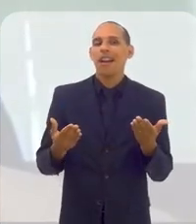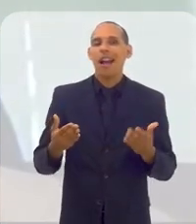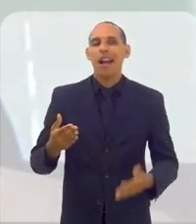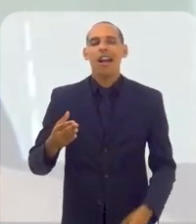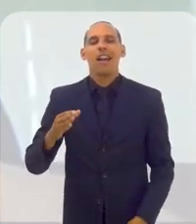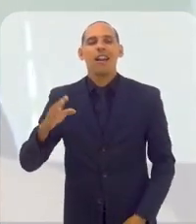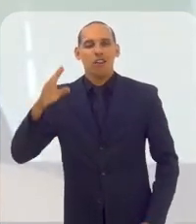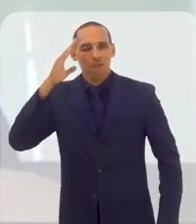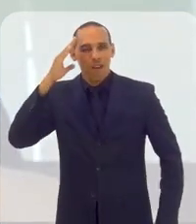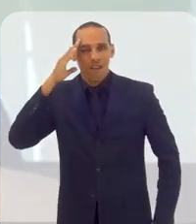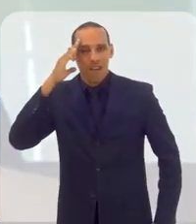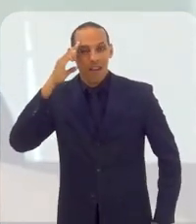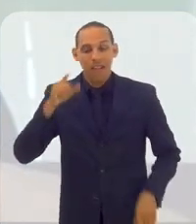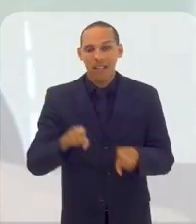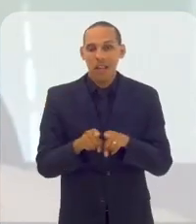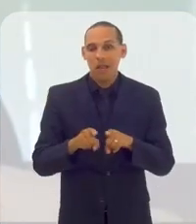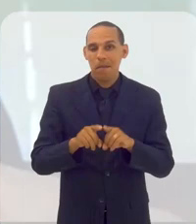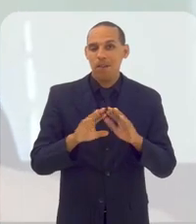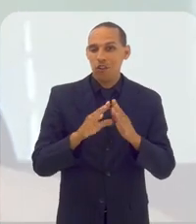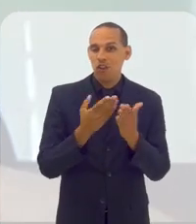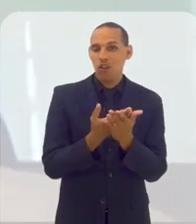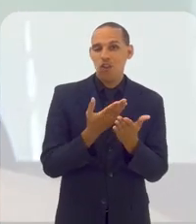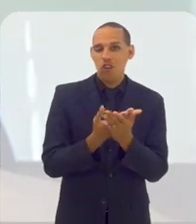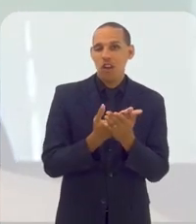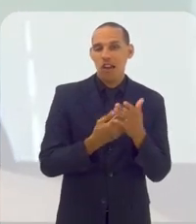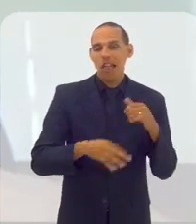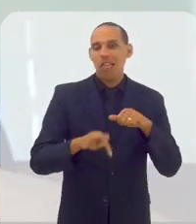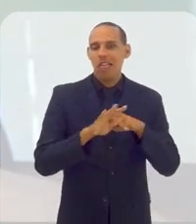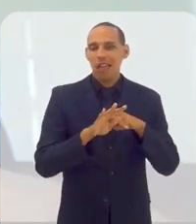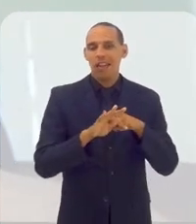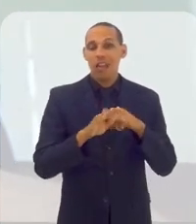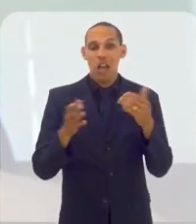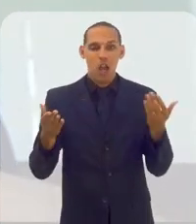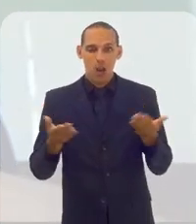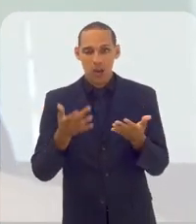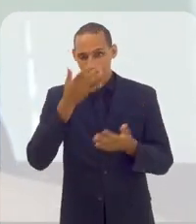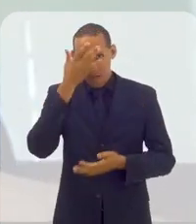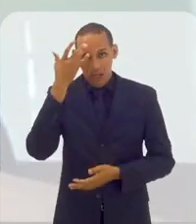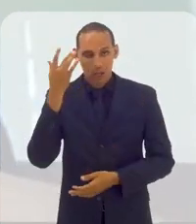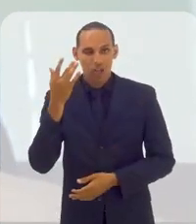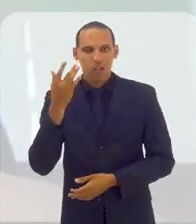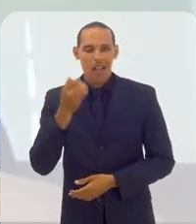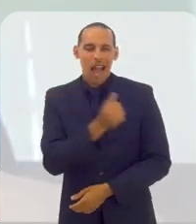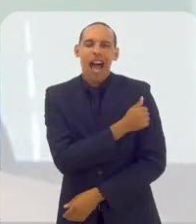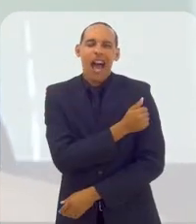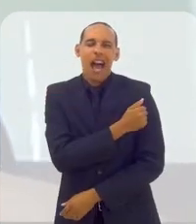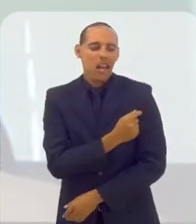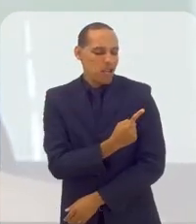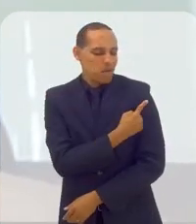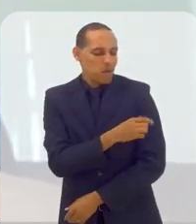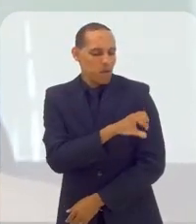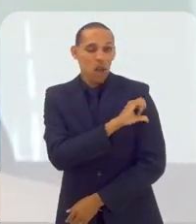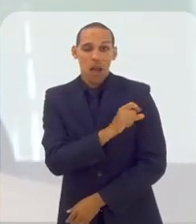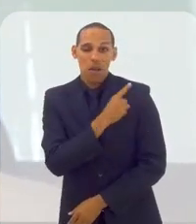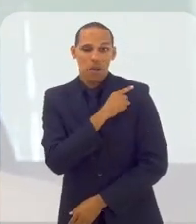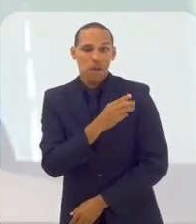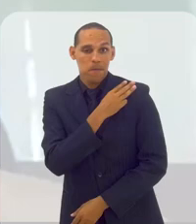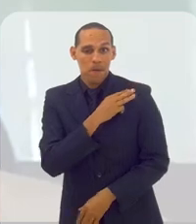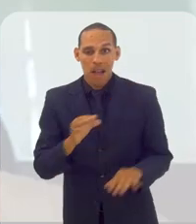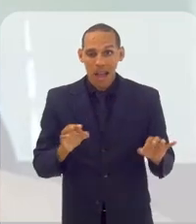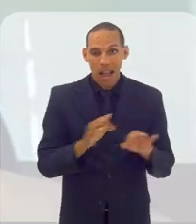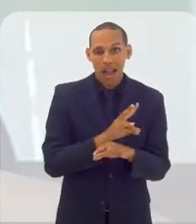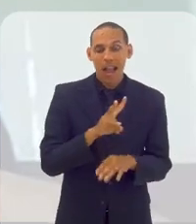né então é algo inédito no Brasil isso hoje o aluno que tá terminando o fundamental tá terminando o médio